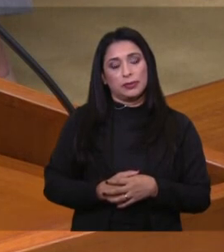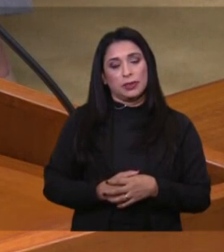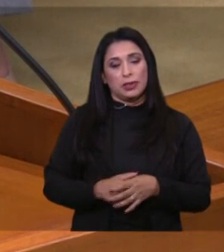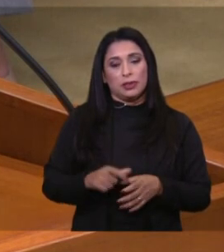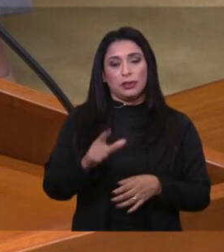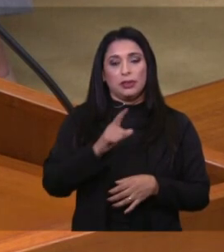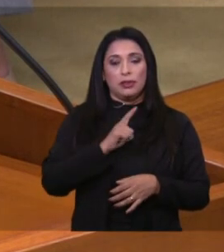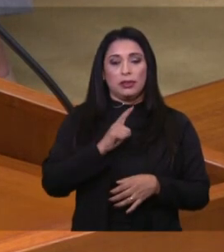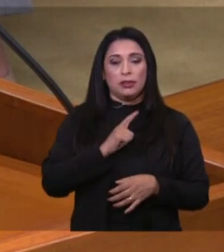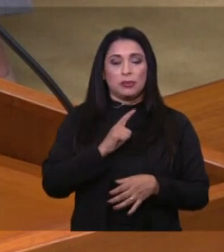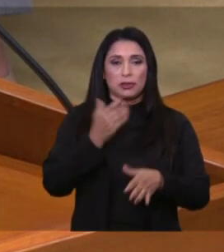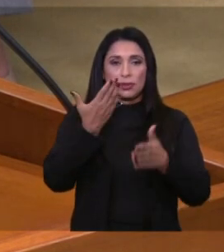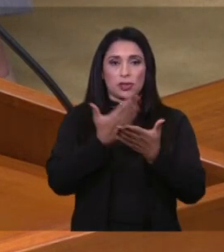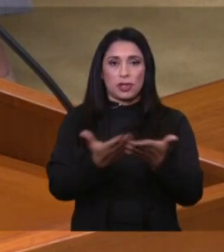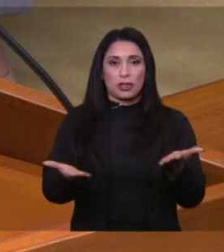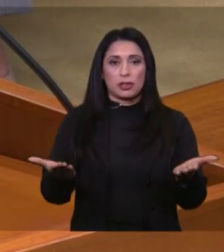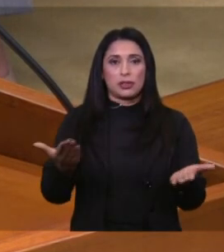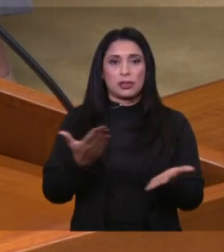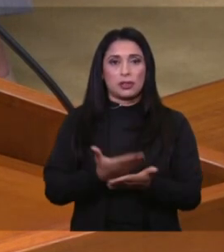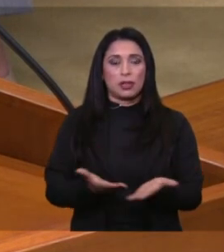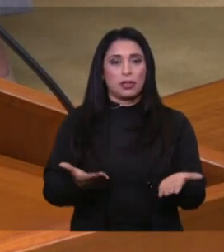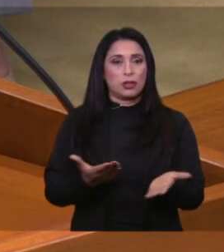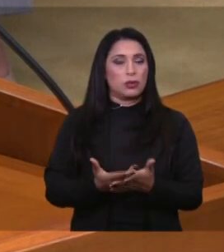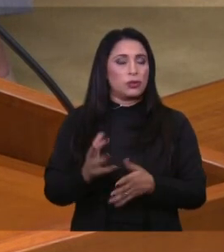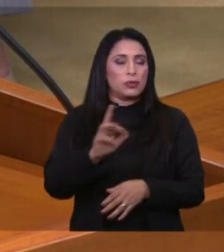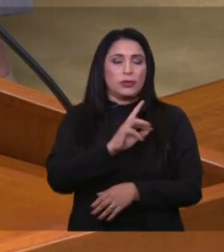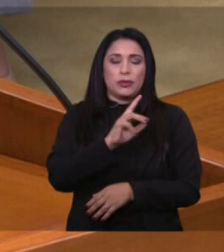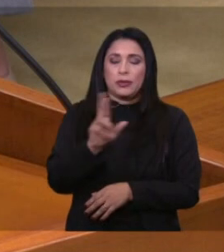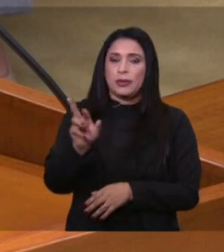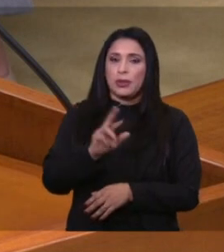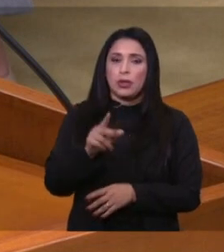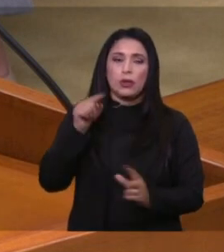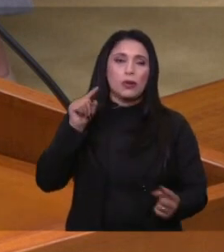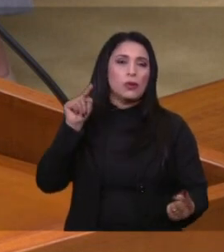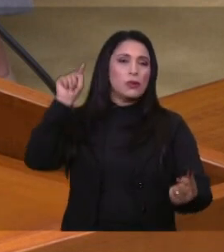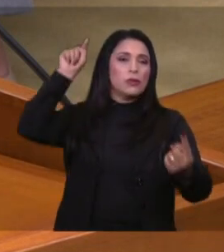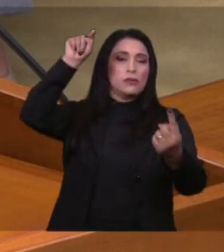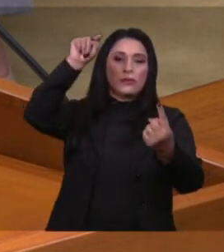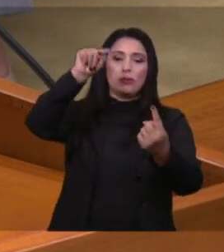aos que não perderam o ideal,